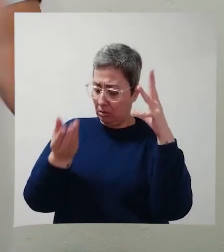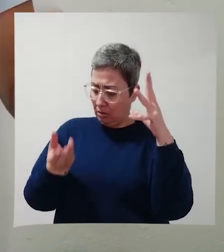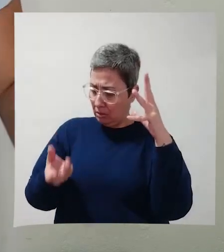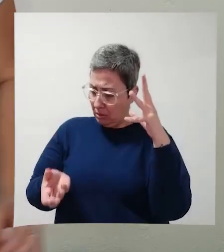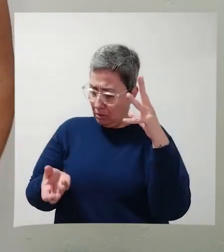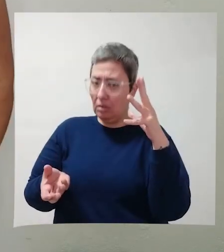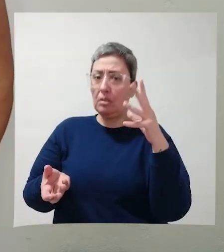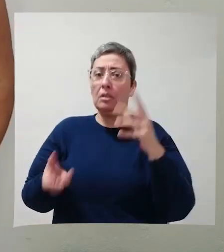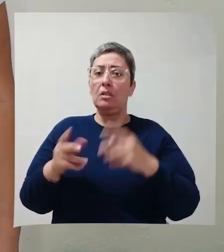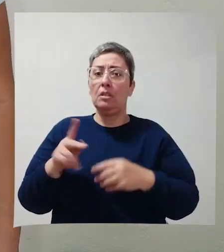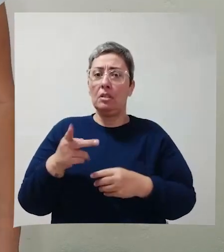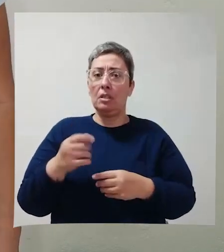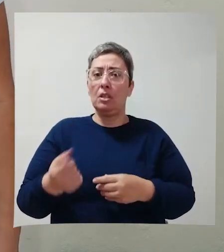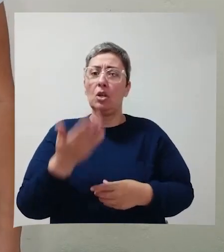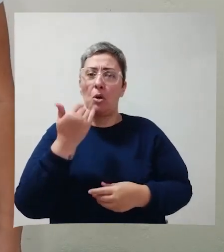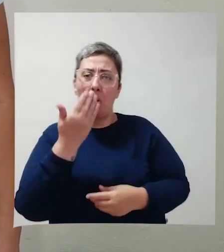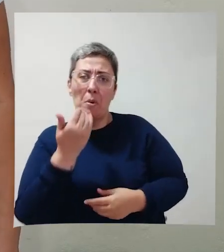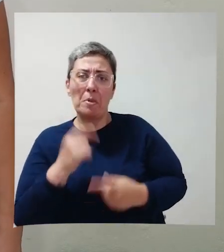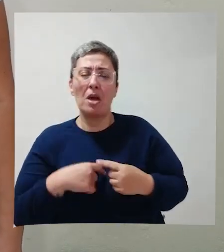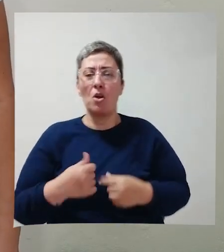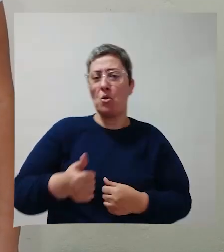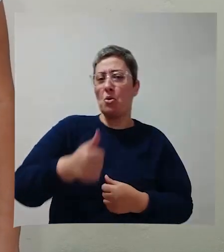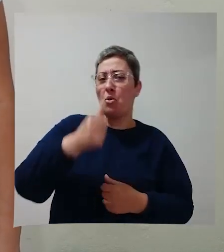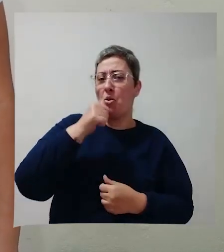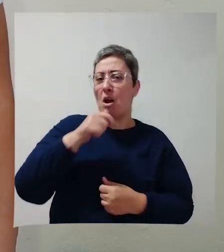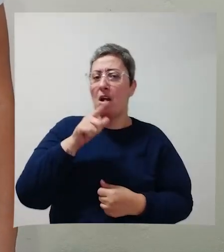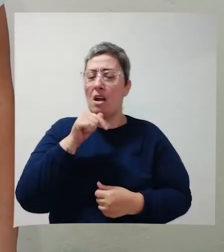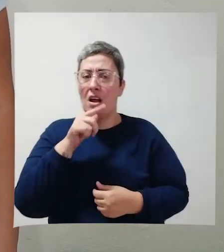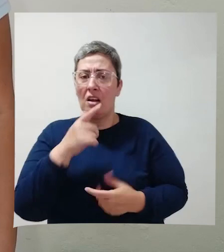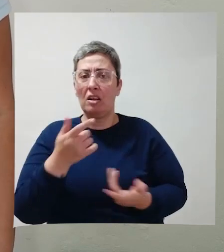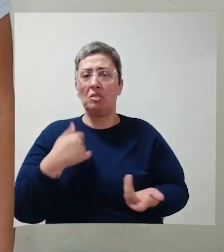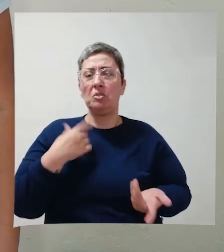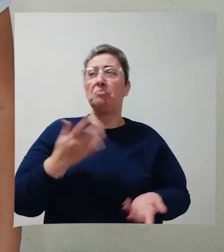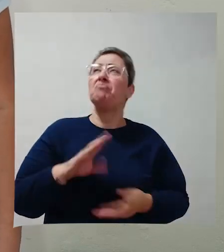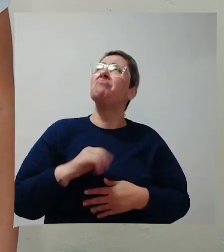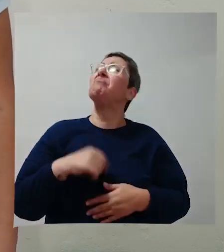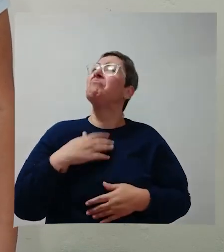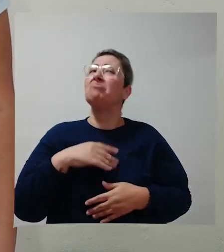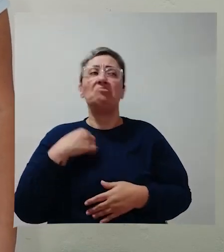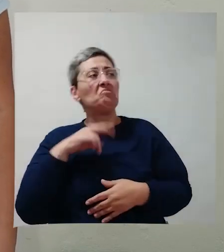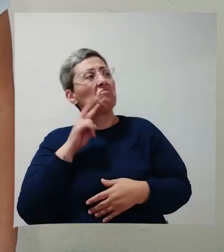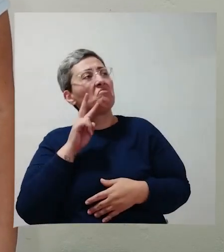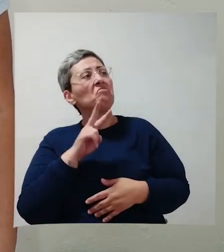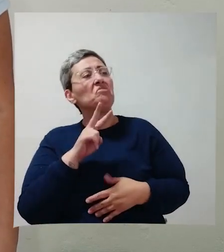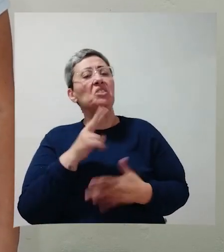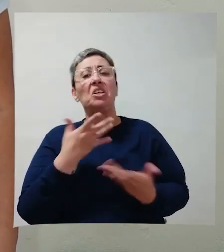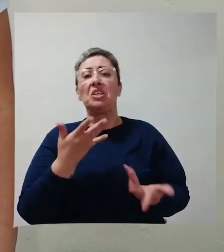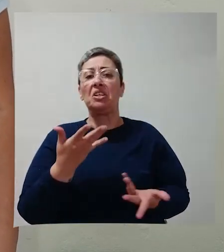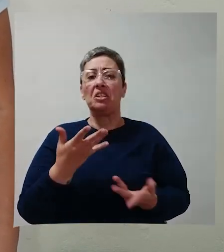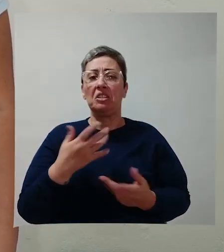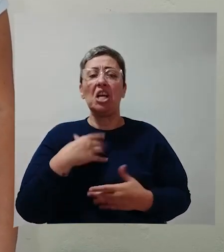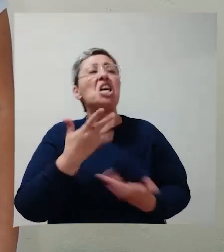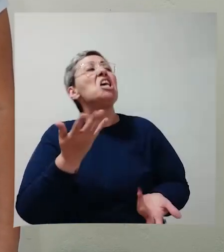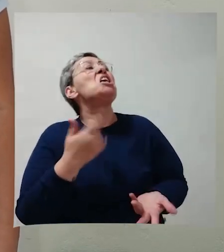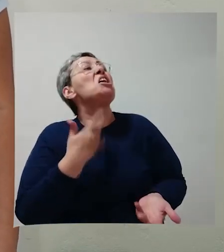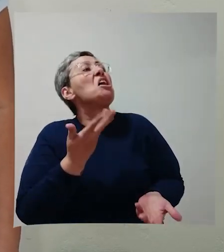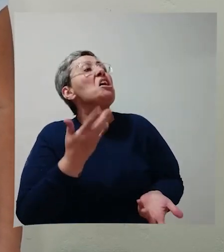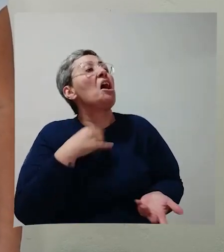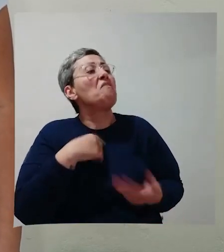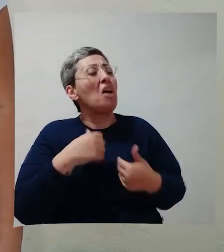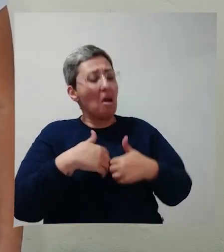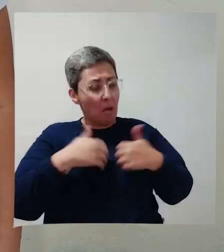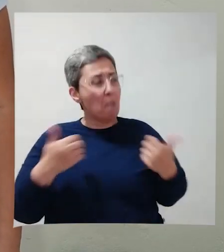dos frutos para a hiena, que comeu, bebeu a água e ficou ali, olhando para o baobá. Ei,